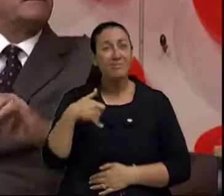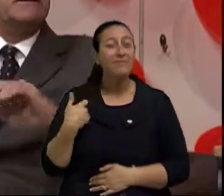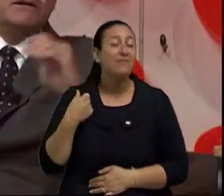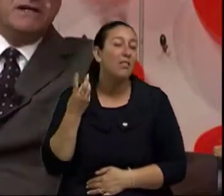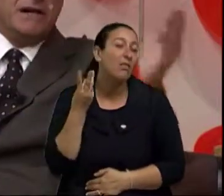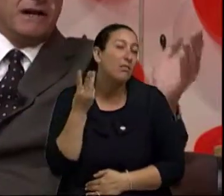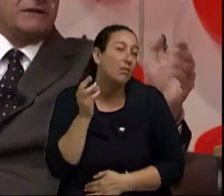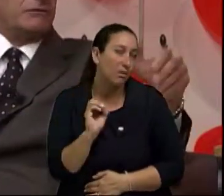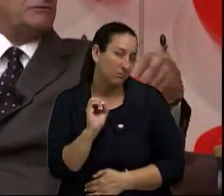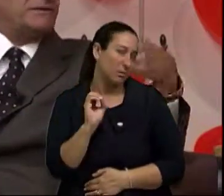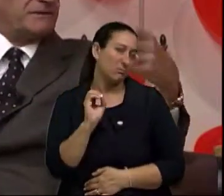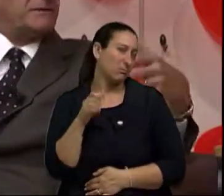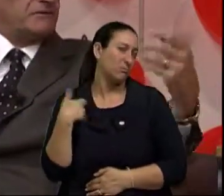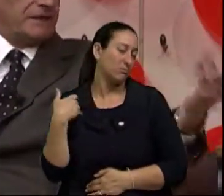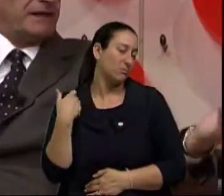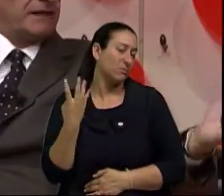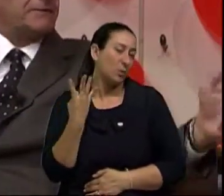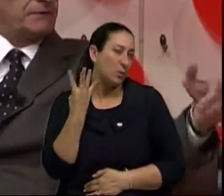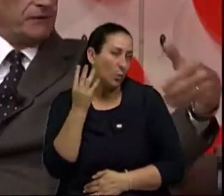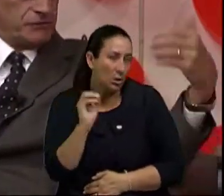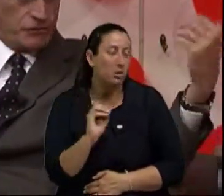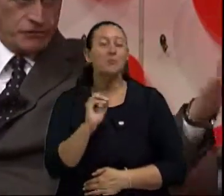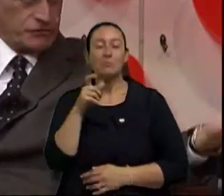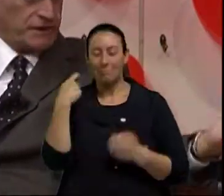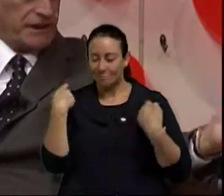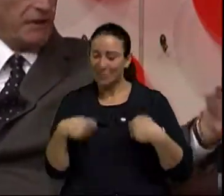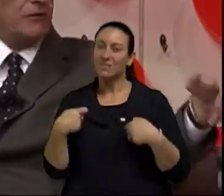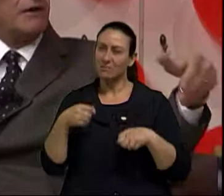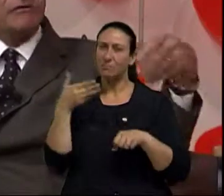avaliação. Geriatra, não precisa ser com geriatra, pode